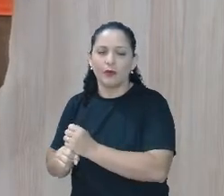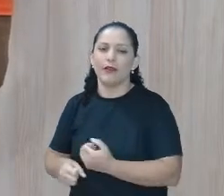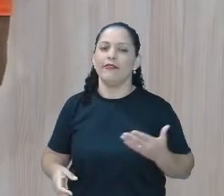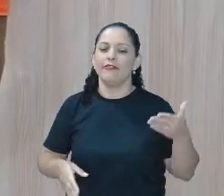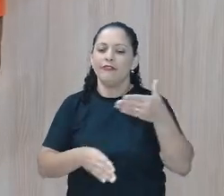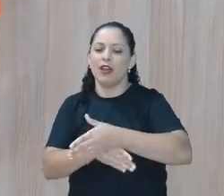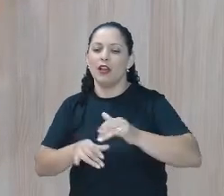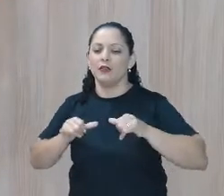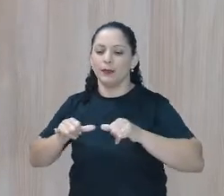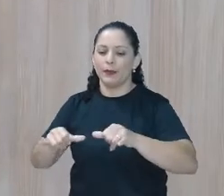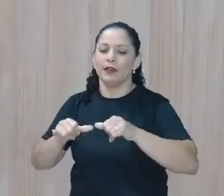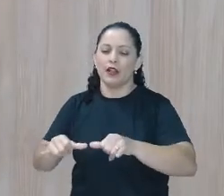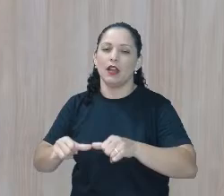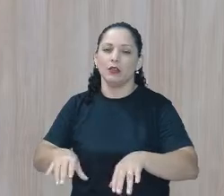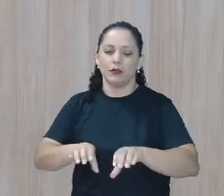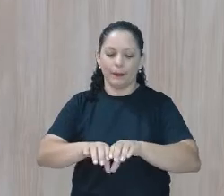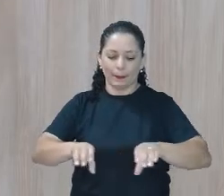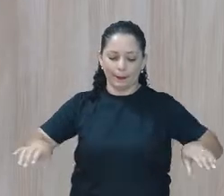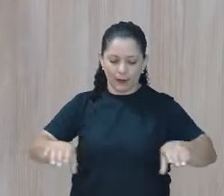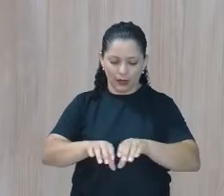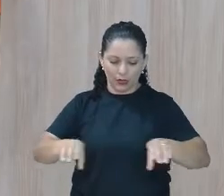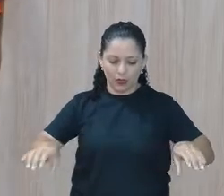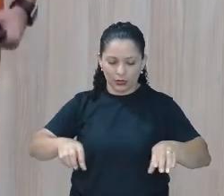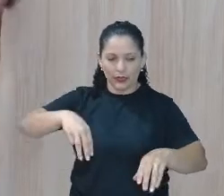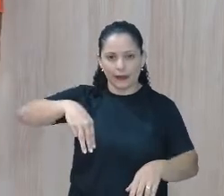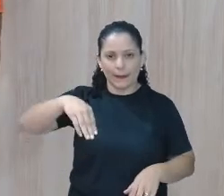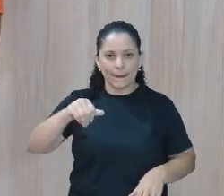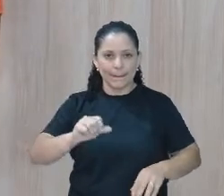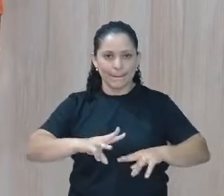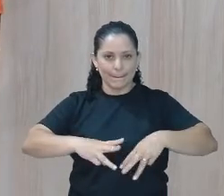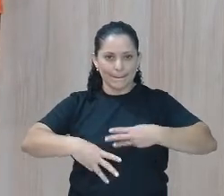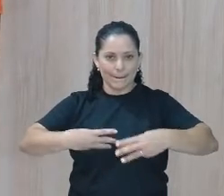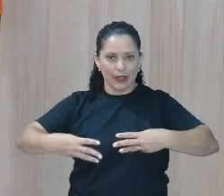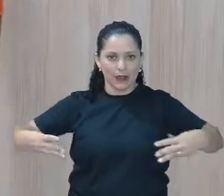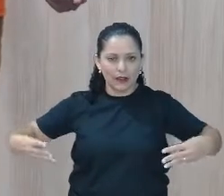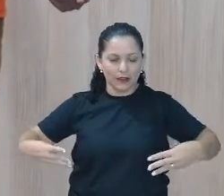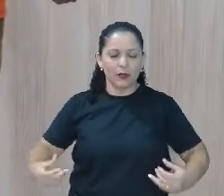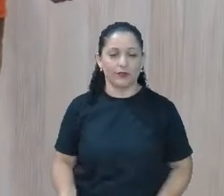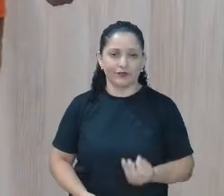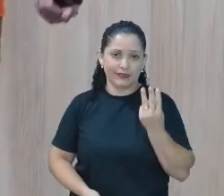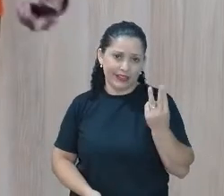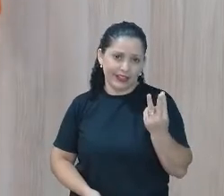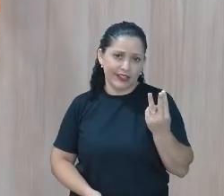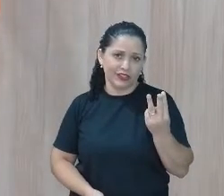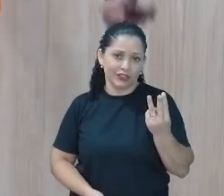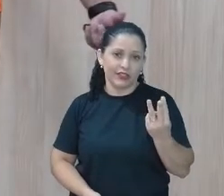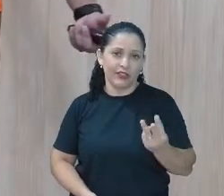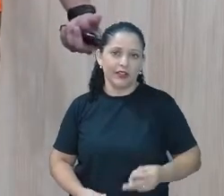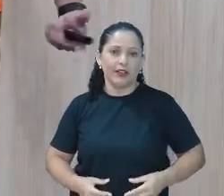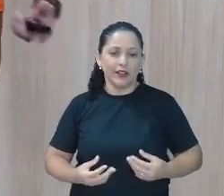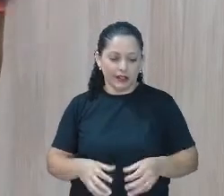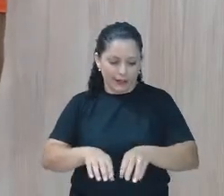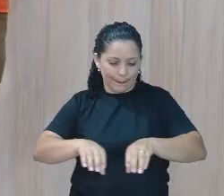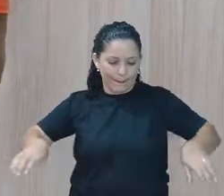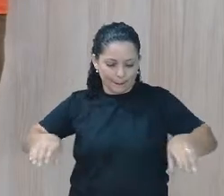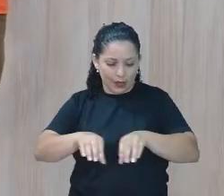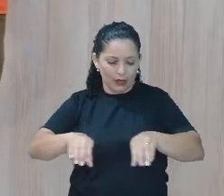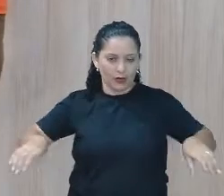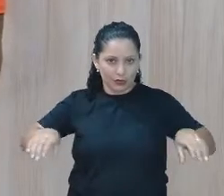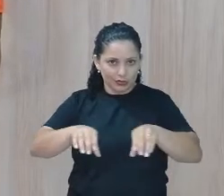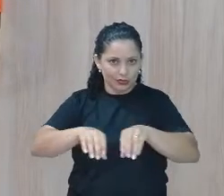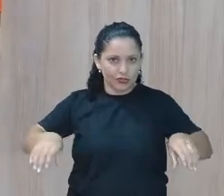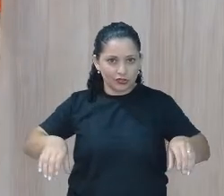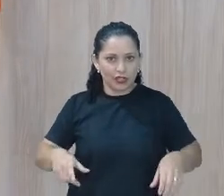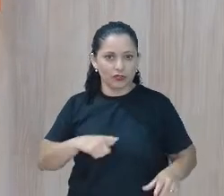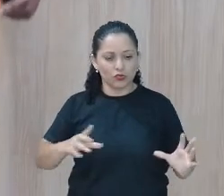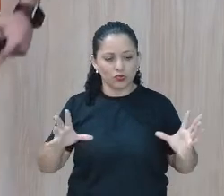você pega um pacote de macarrão que tem 500 gramas, se você pegar 3 pacotes, vai ter 1,5 kg. Então, além da ideia